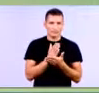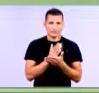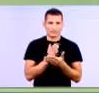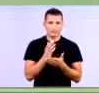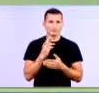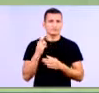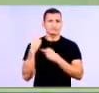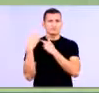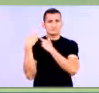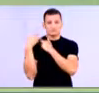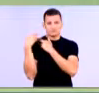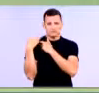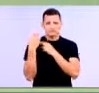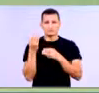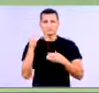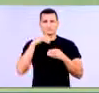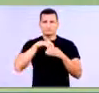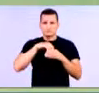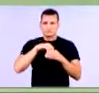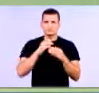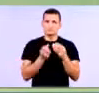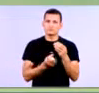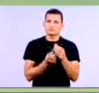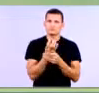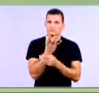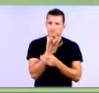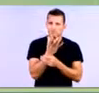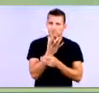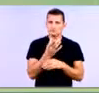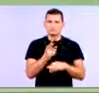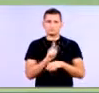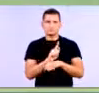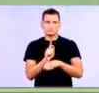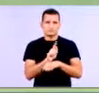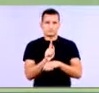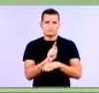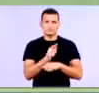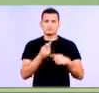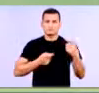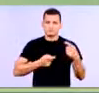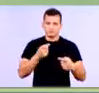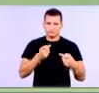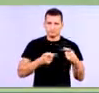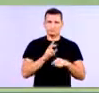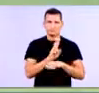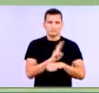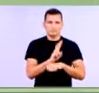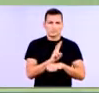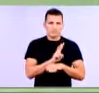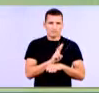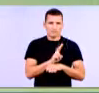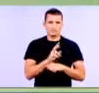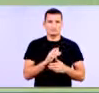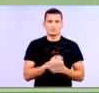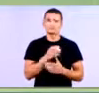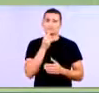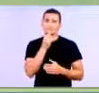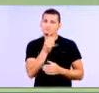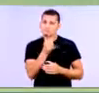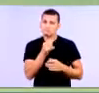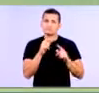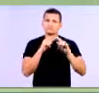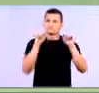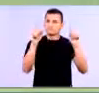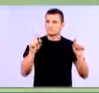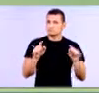frente da implementação, da criação, do próprio gerenciamento dessa política de segurança. Se não for um funcionário,